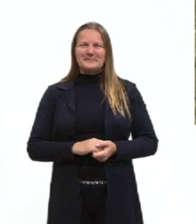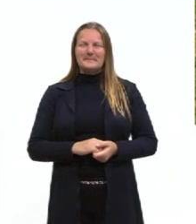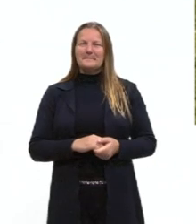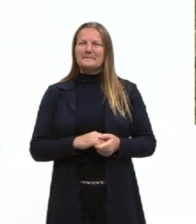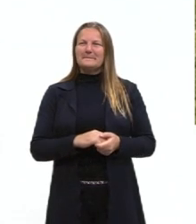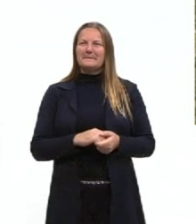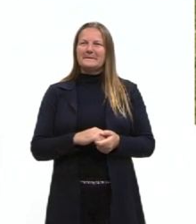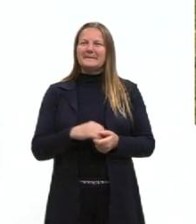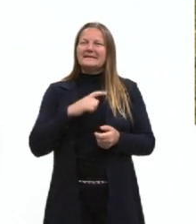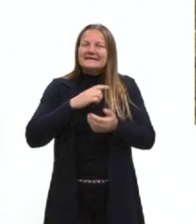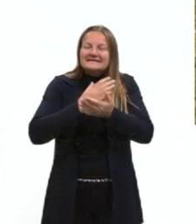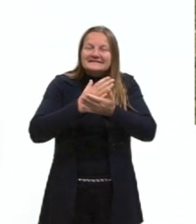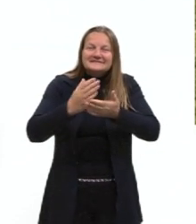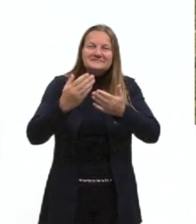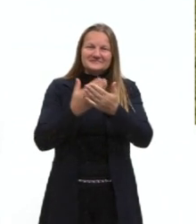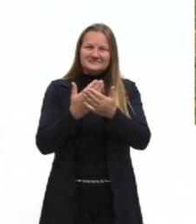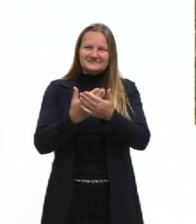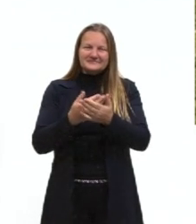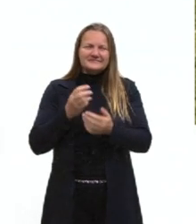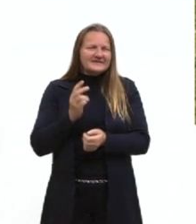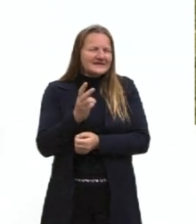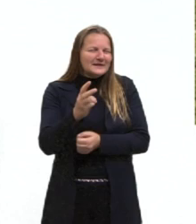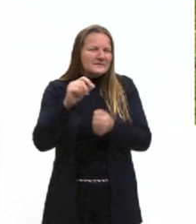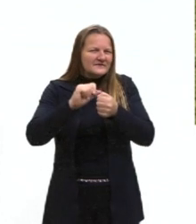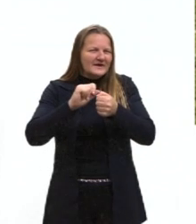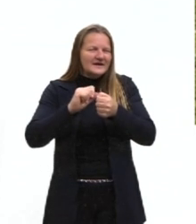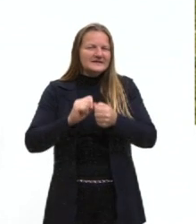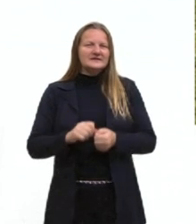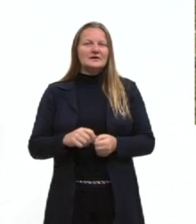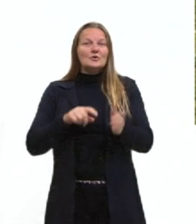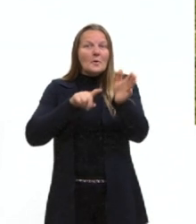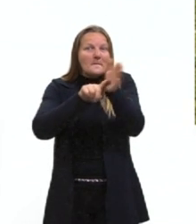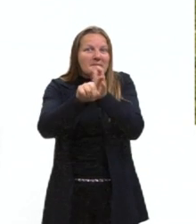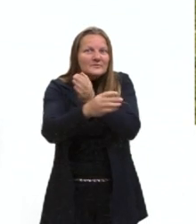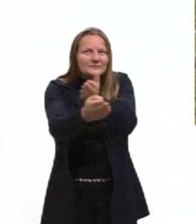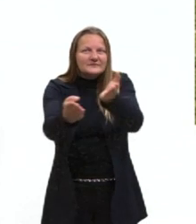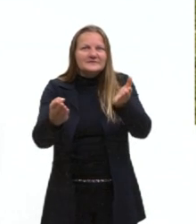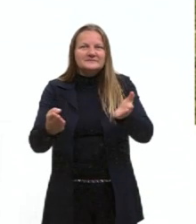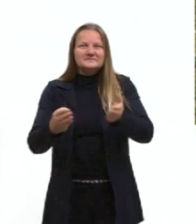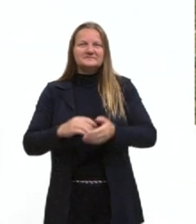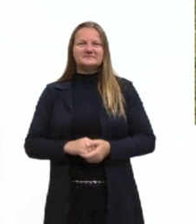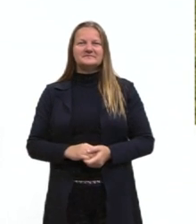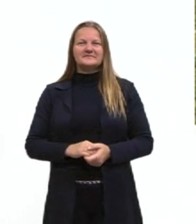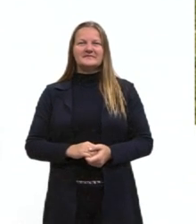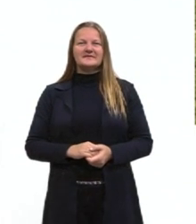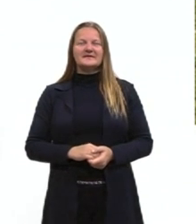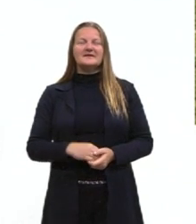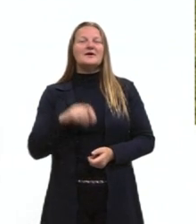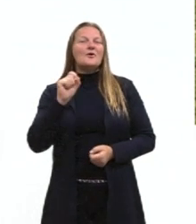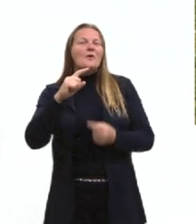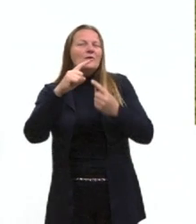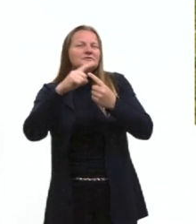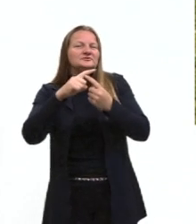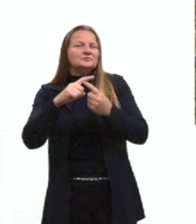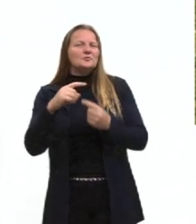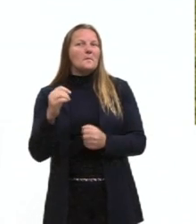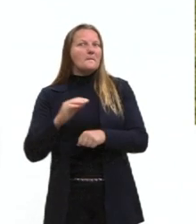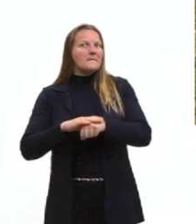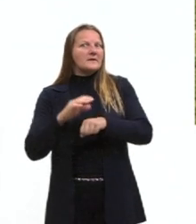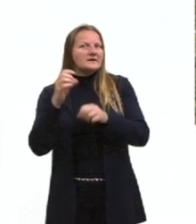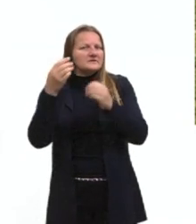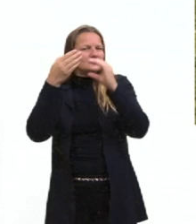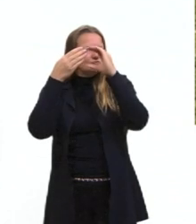bom então para iniciar essa aula como a gente sempre faz eu trouxe uma pergunta né para vocês então Qual é o tipo ideal de